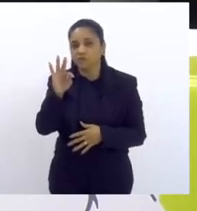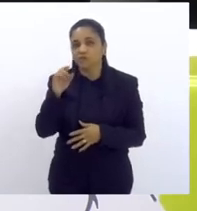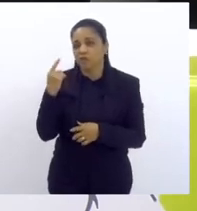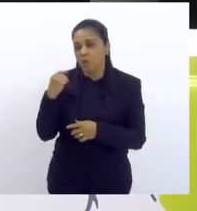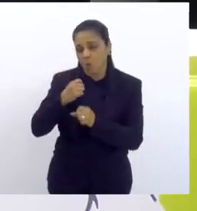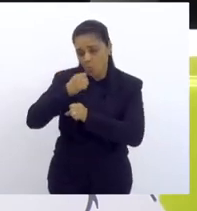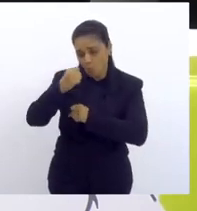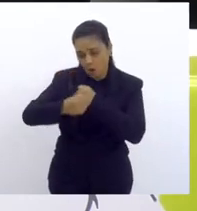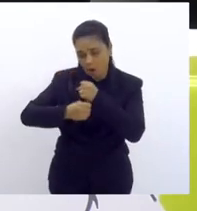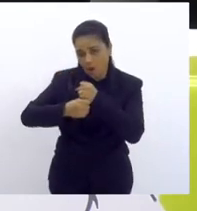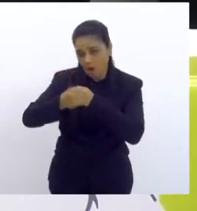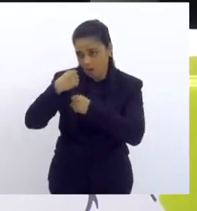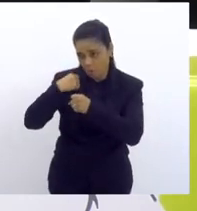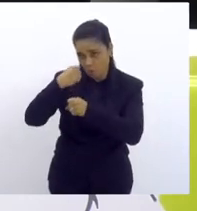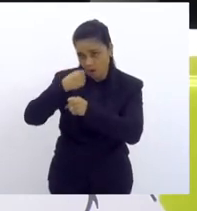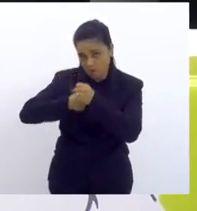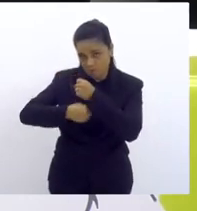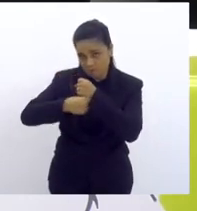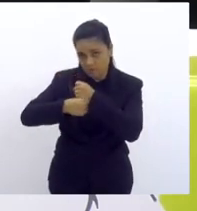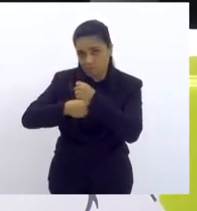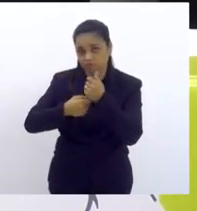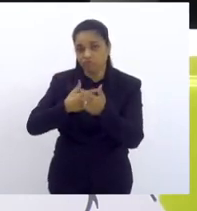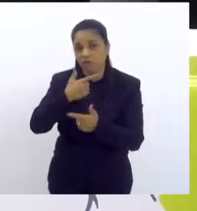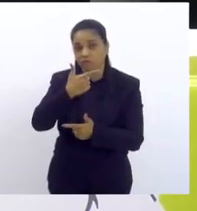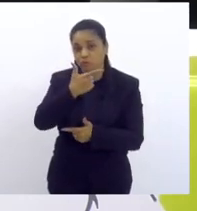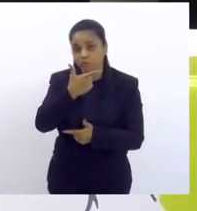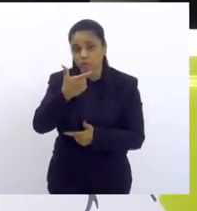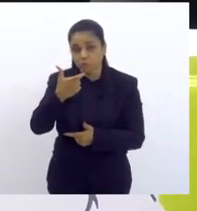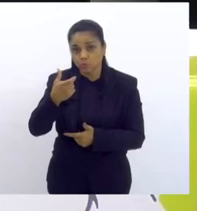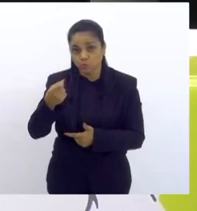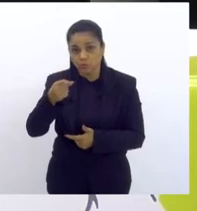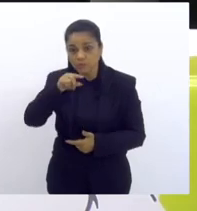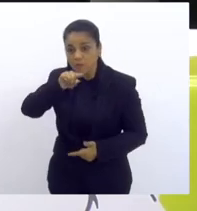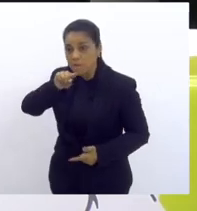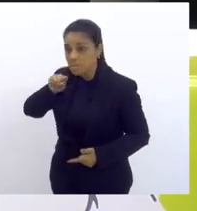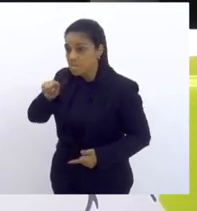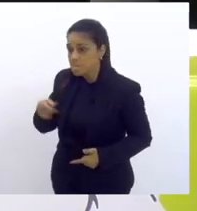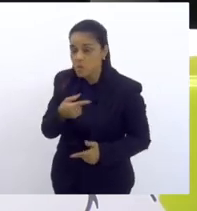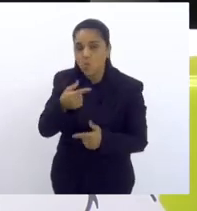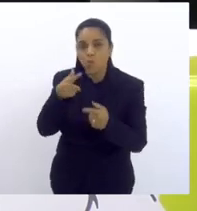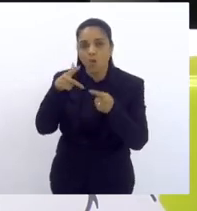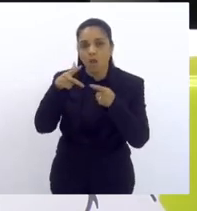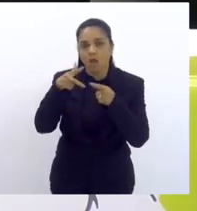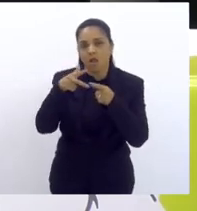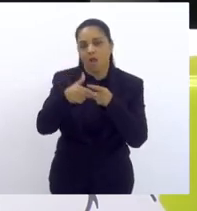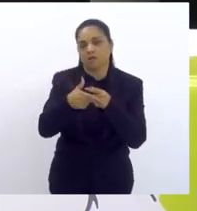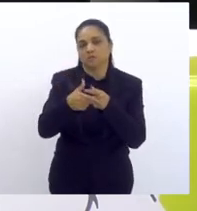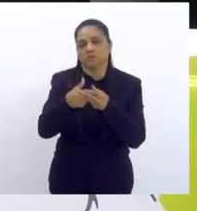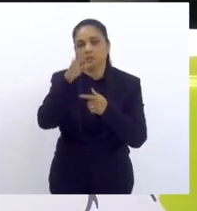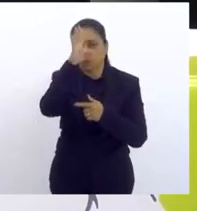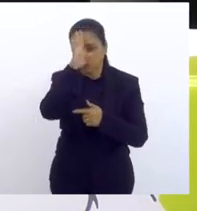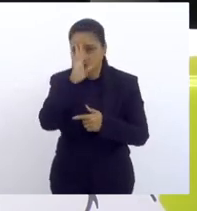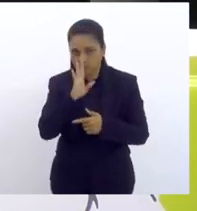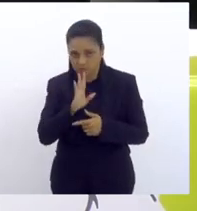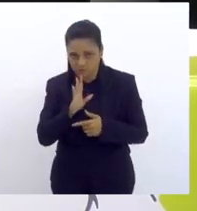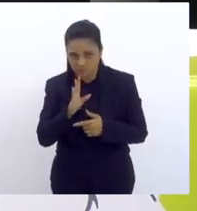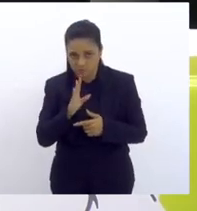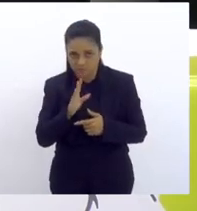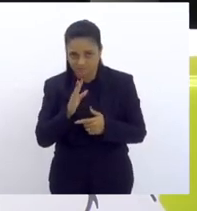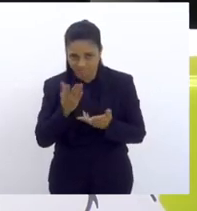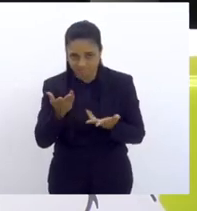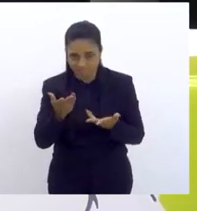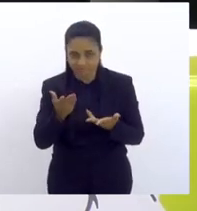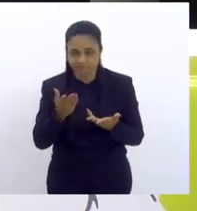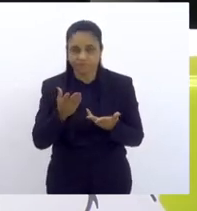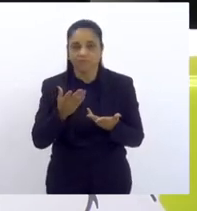engano tá chegando perto das 200 mil castrações gratuitas Então nada mais justo que podendo fazer